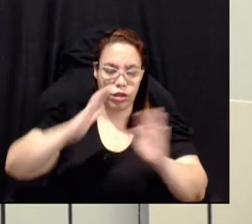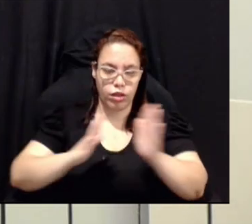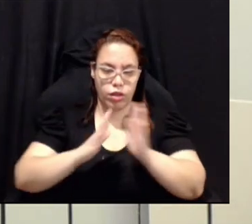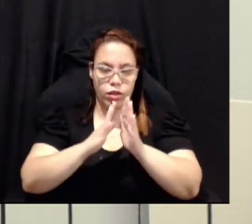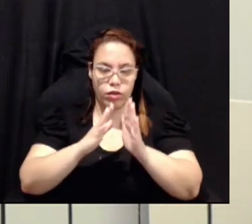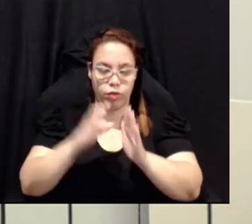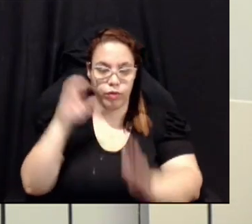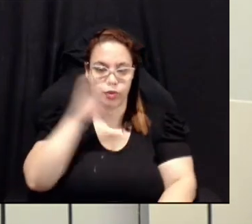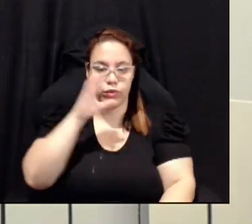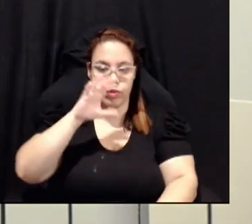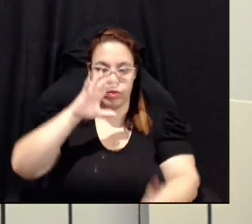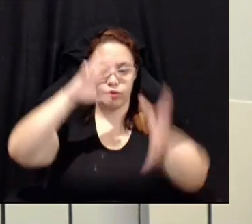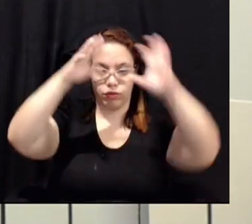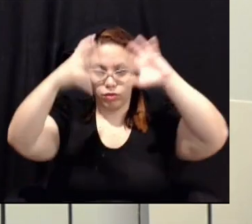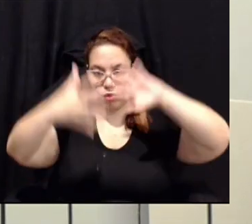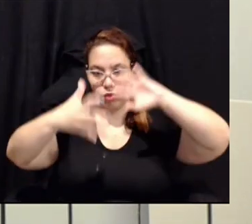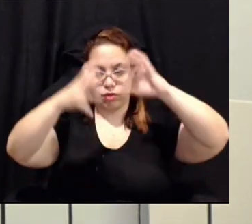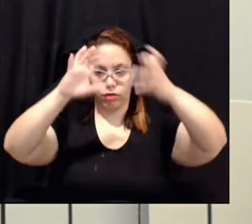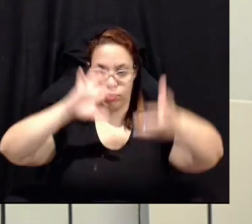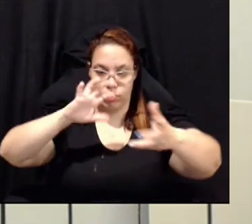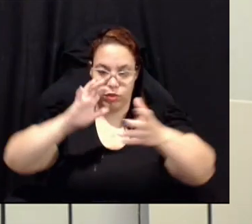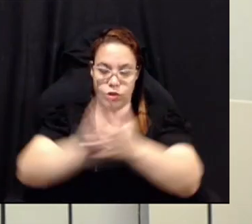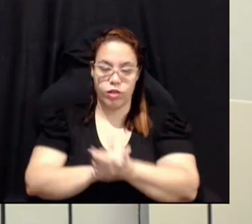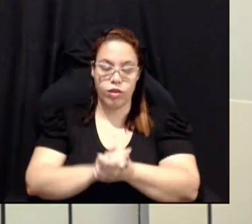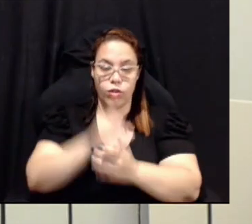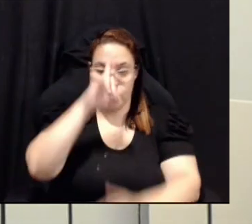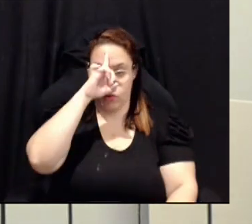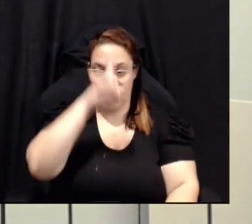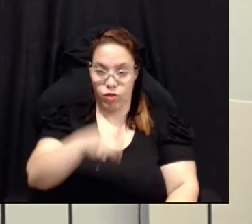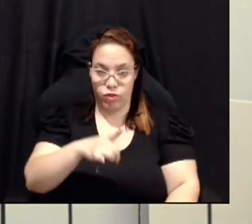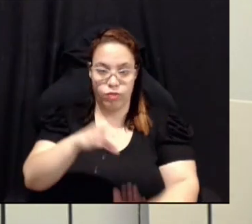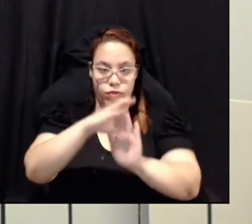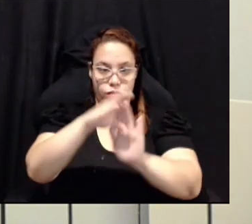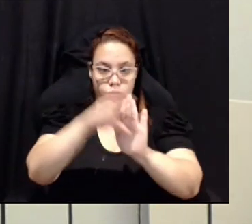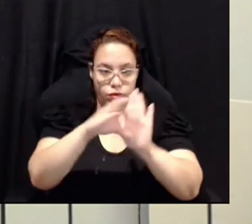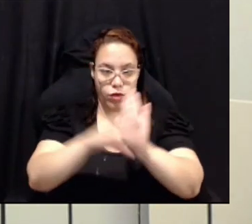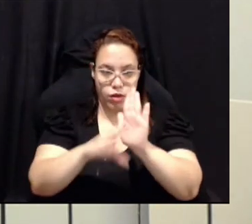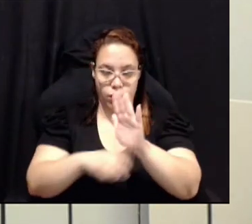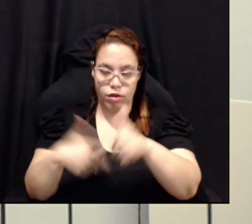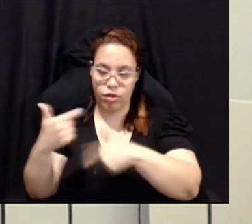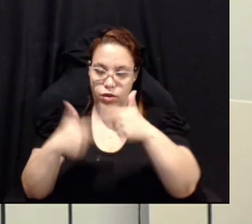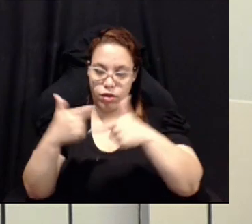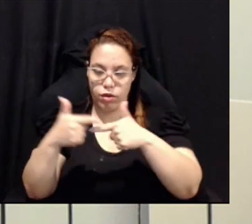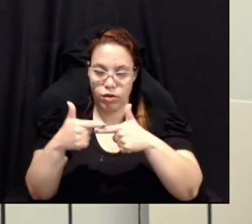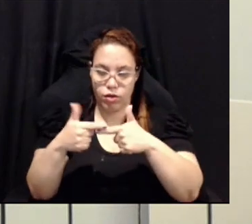das mudanças climáticas definiu o cronograma de trabalho para o biênio